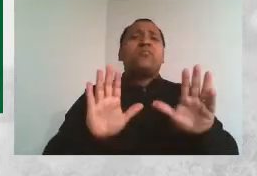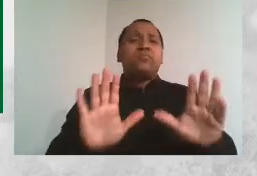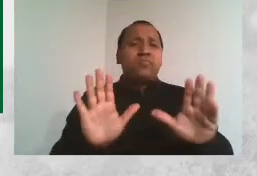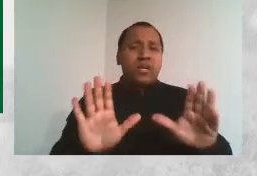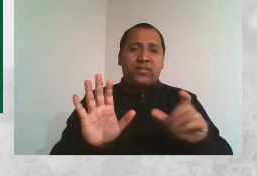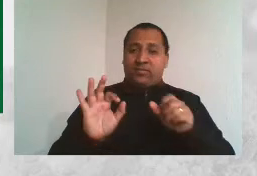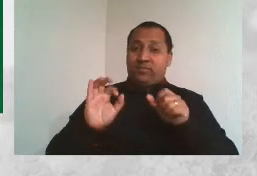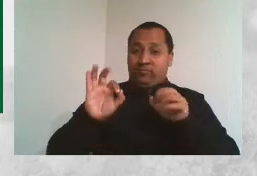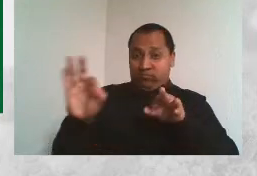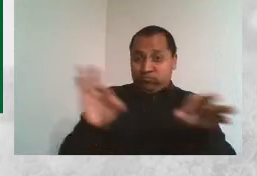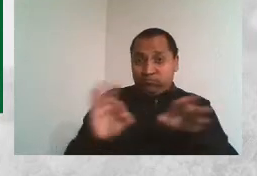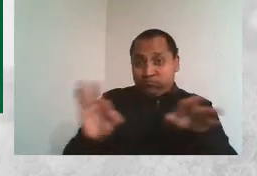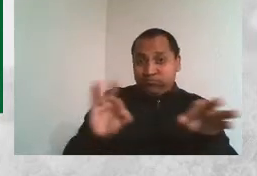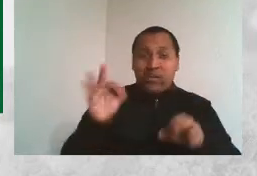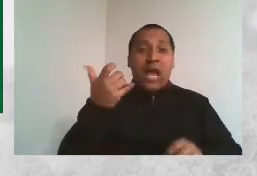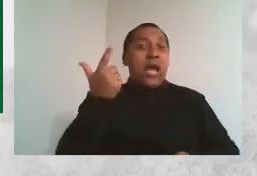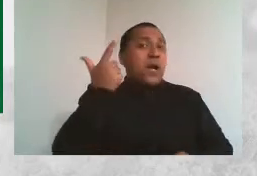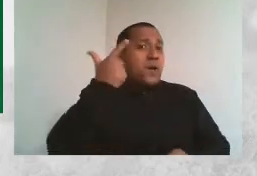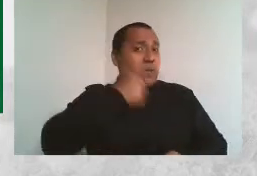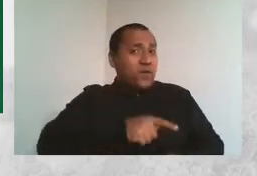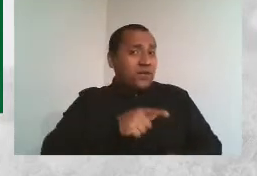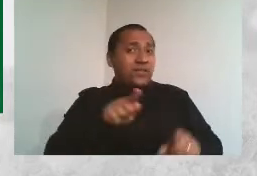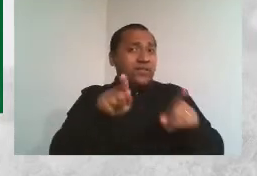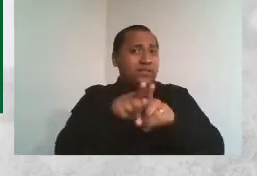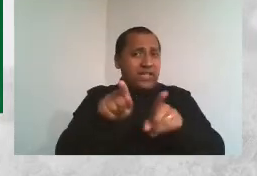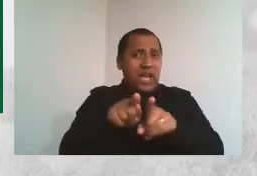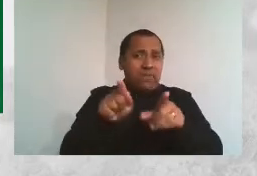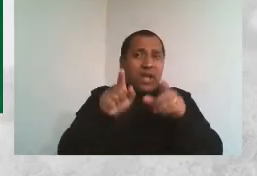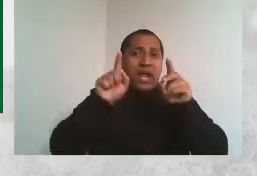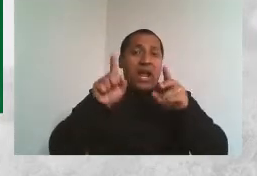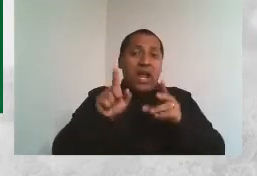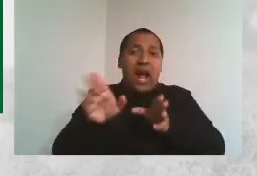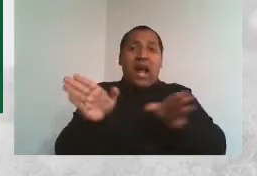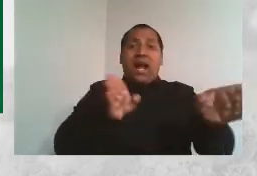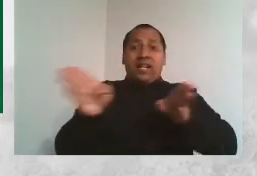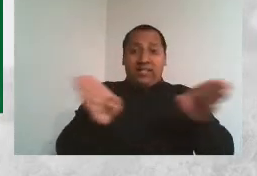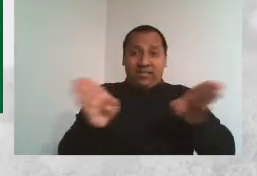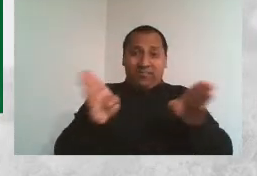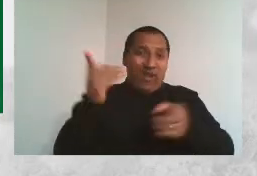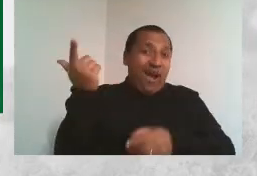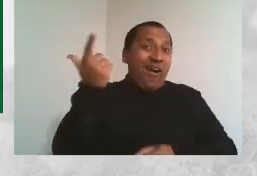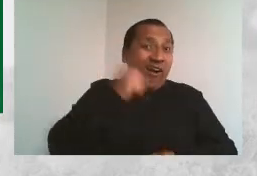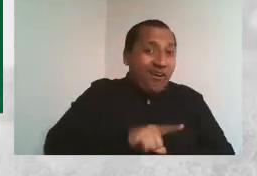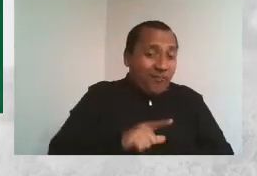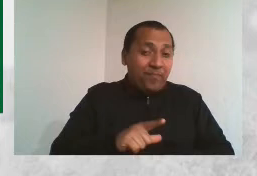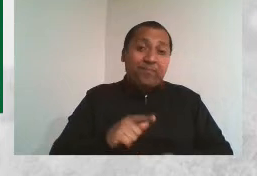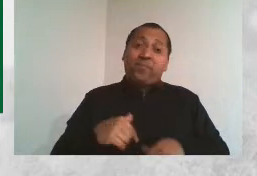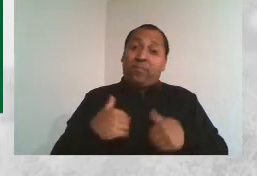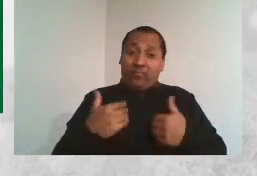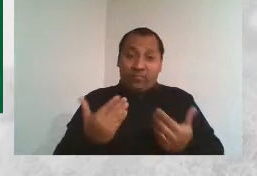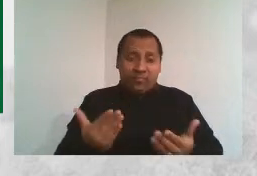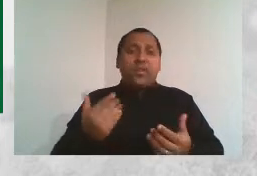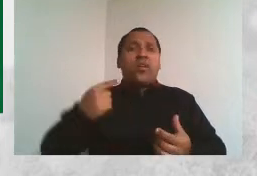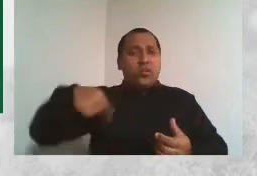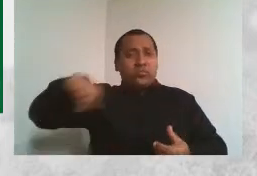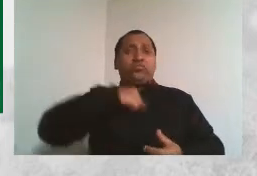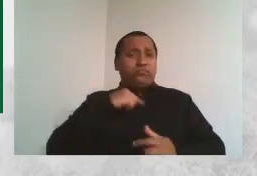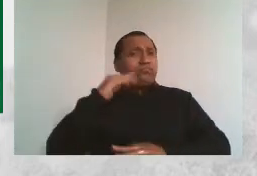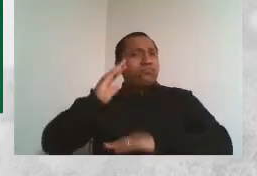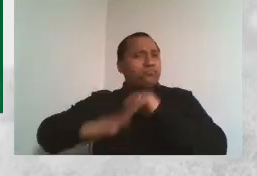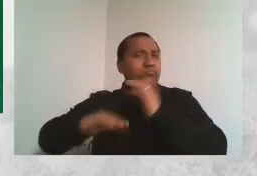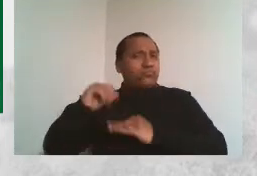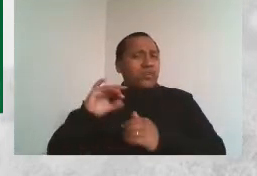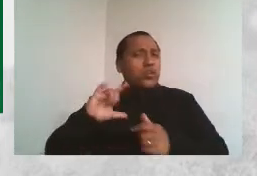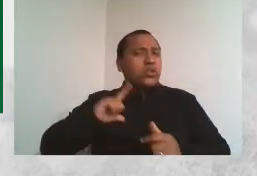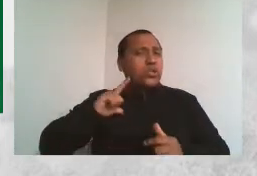projeto também tivesse o caráter de acessibilidade, e na verdade ele foi construído também